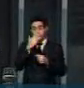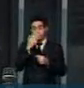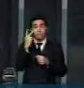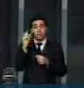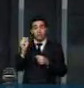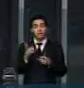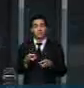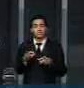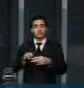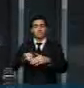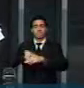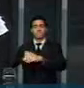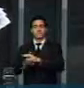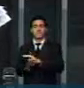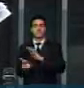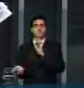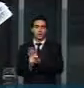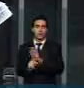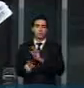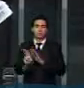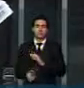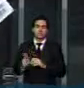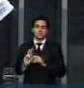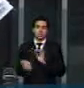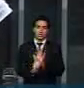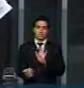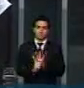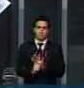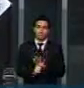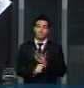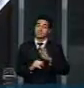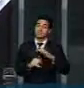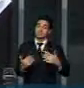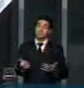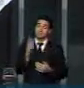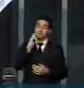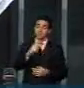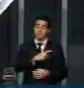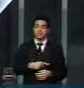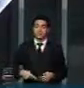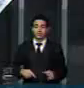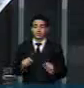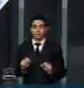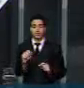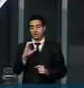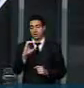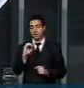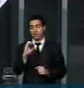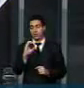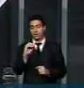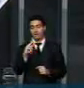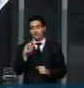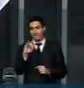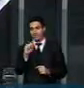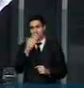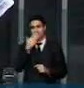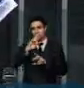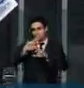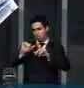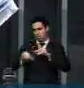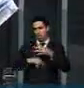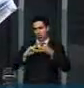seu vício e o consumo de drogas. O fato, senhor presidente, é que a cocaína e seus derivados, a merla,